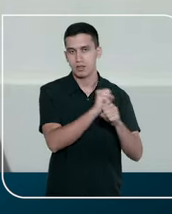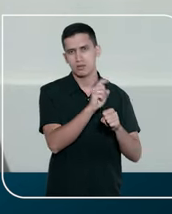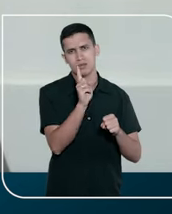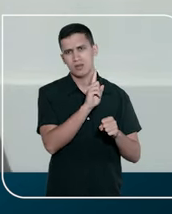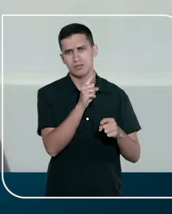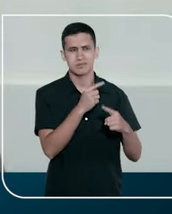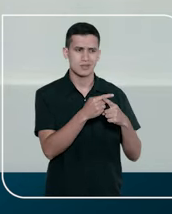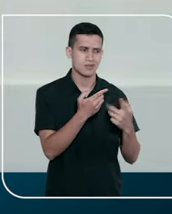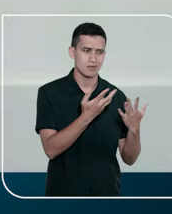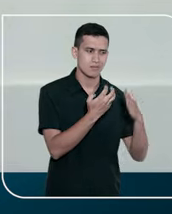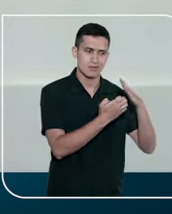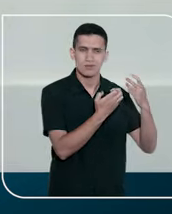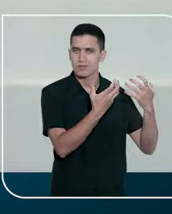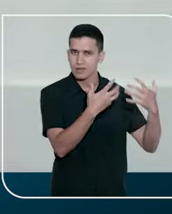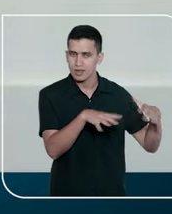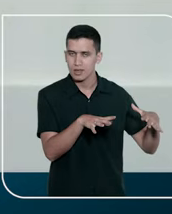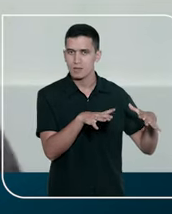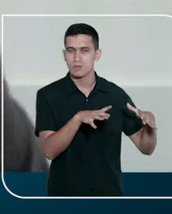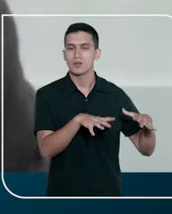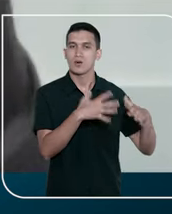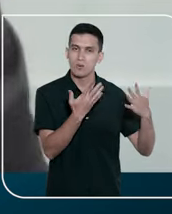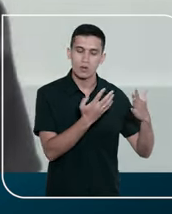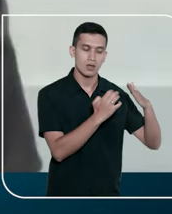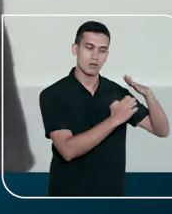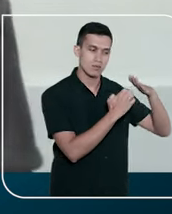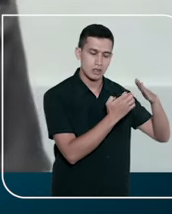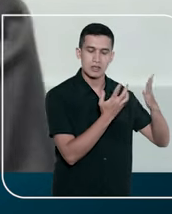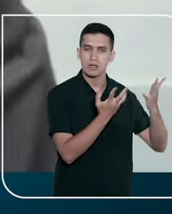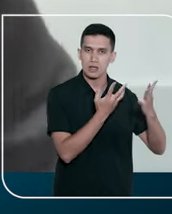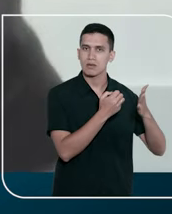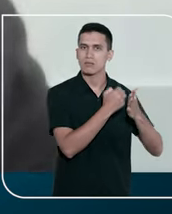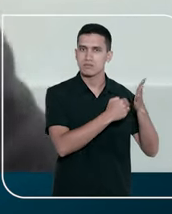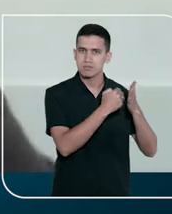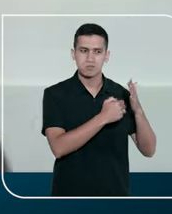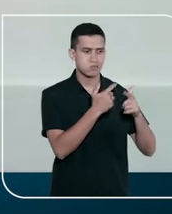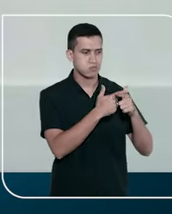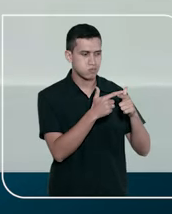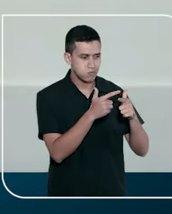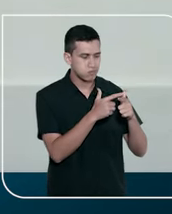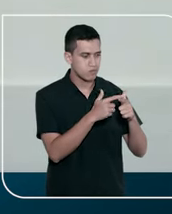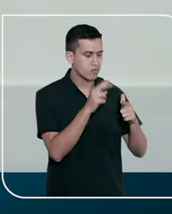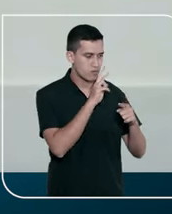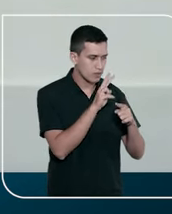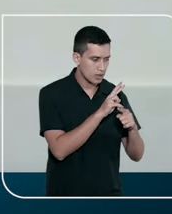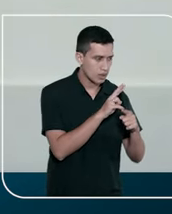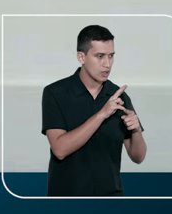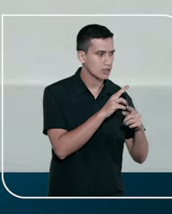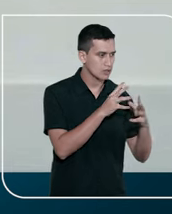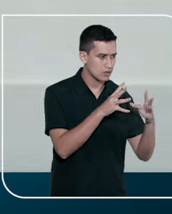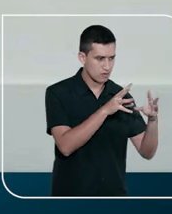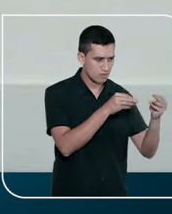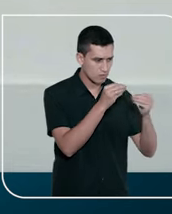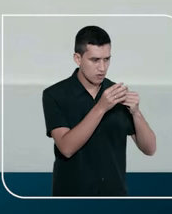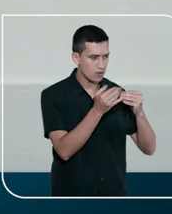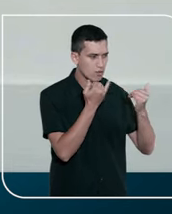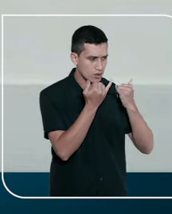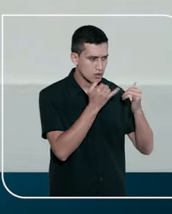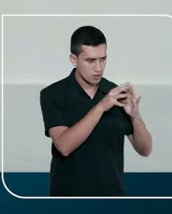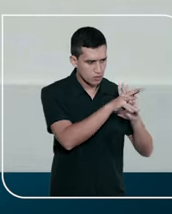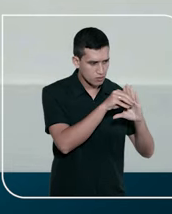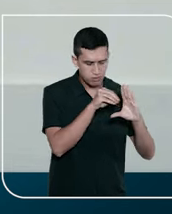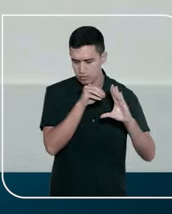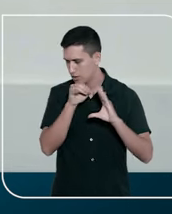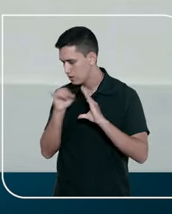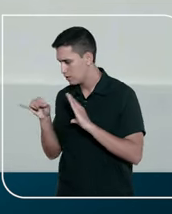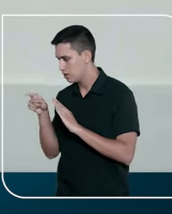manter ela busca manter, na medida do possível, o passageiro o mais informado possível,